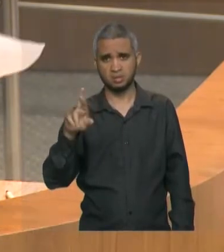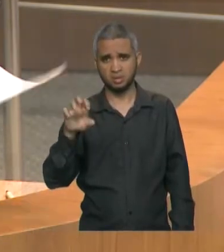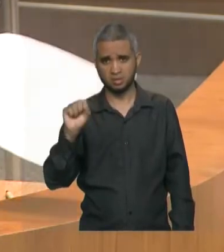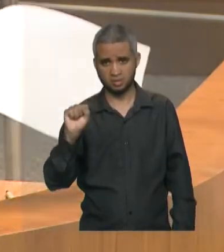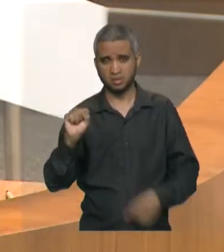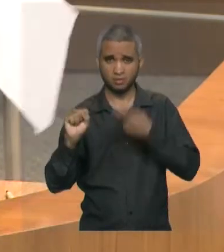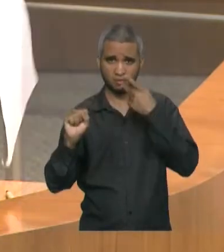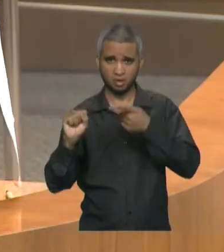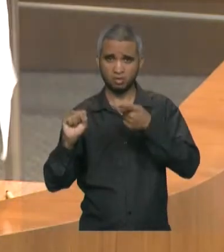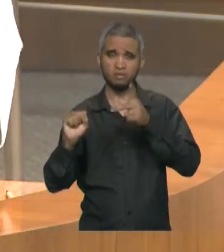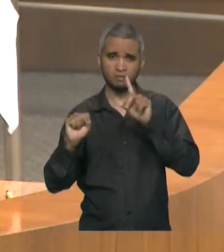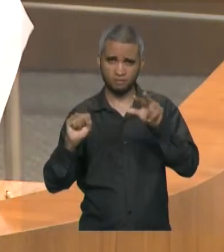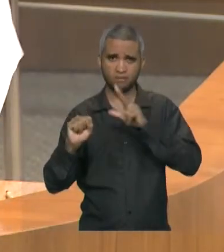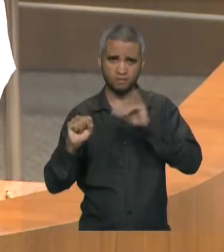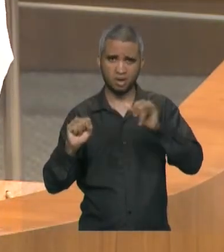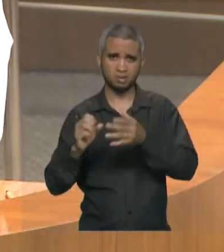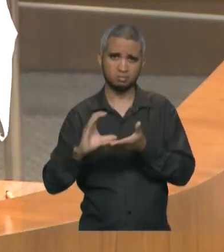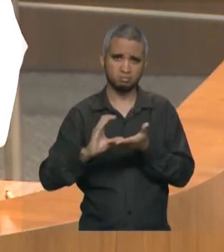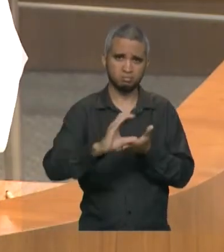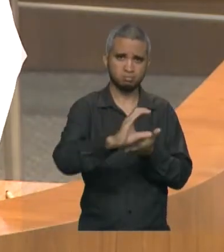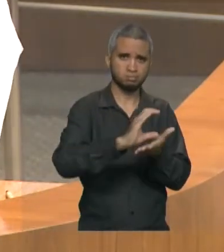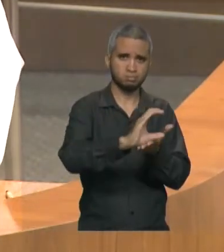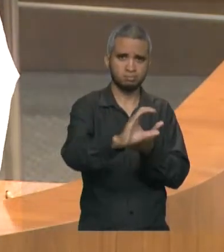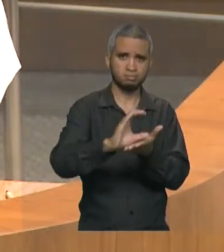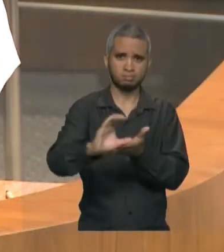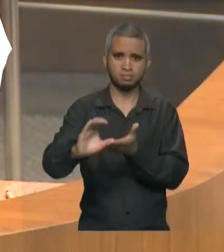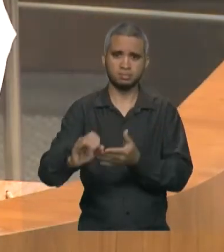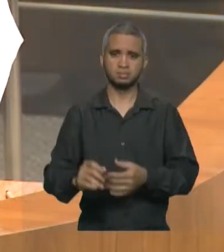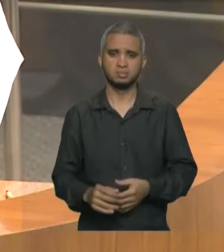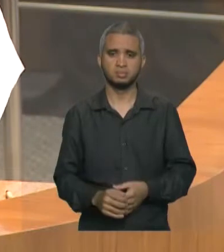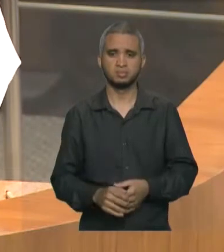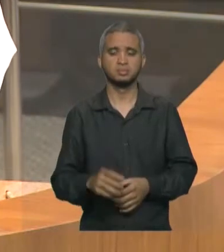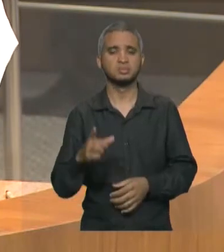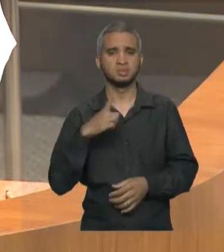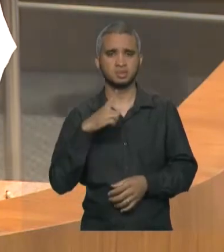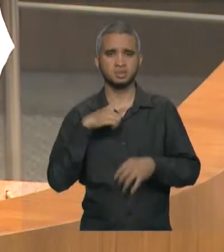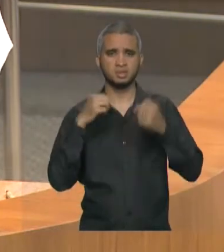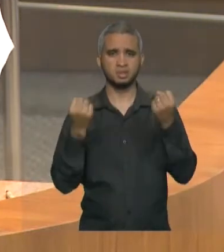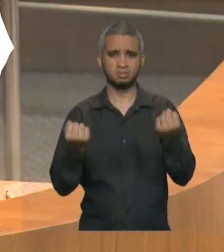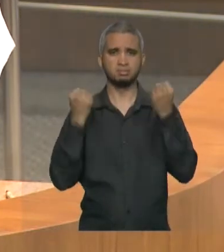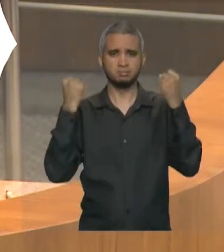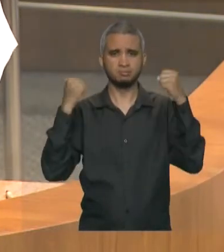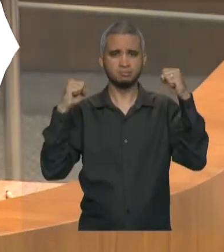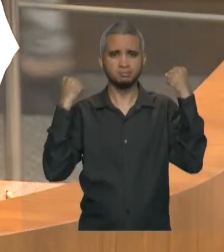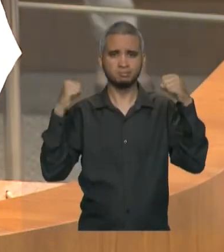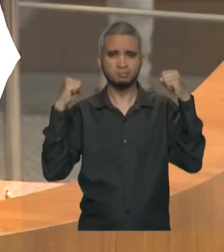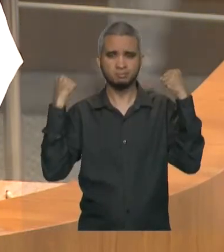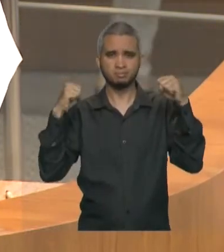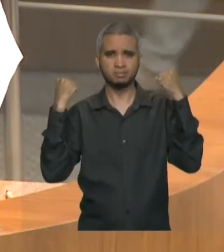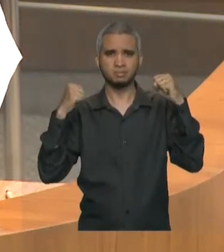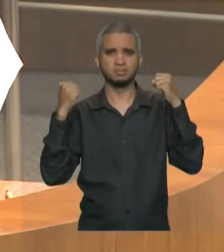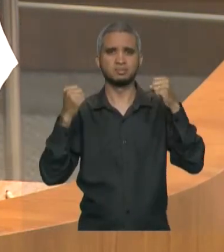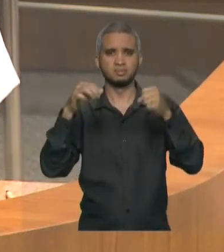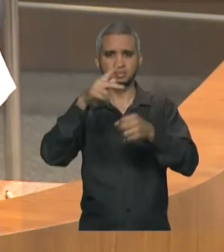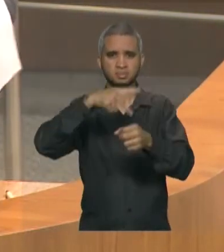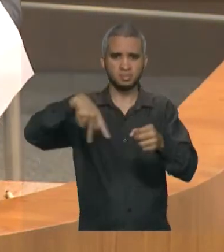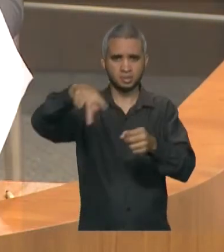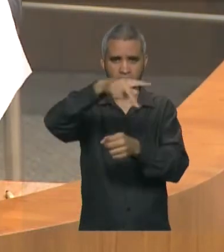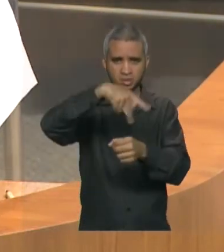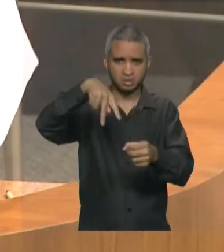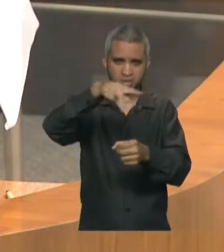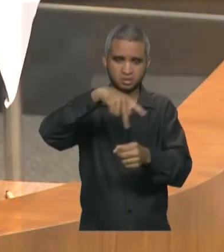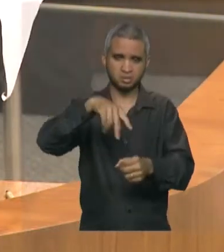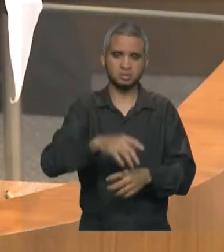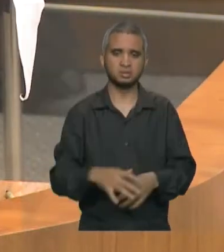muito, vai ajudar demais. Academia ao ar livre, construção de casa de farinha mecanizada no município de